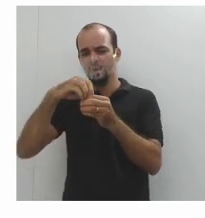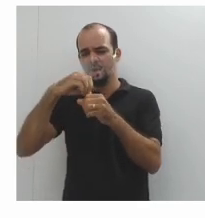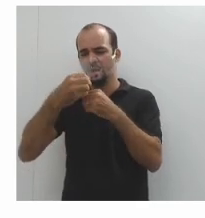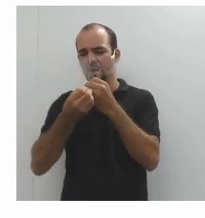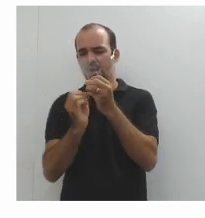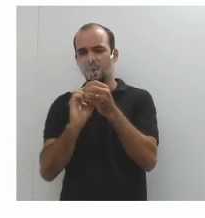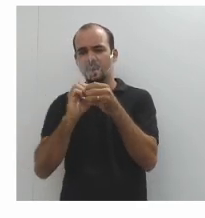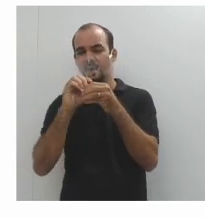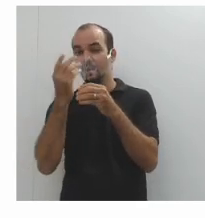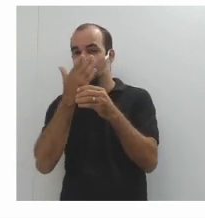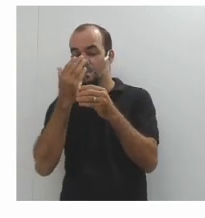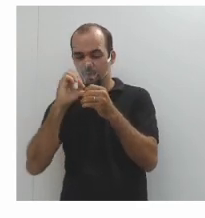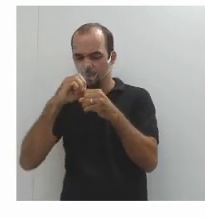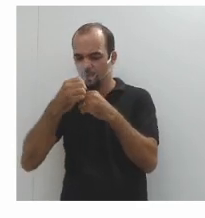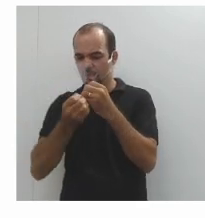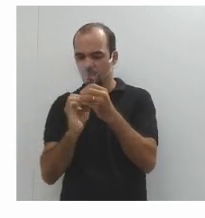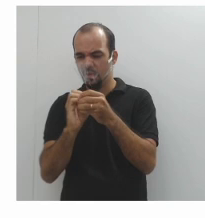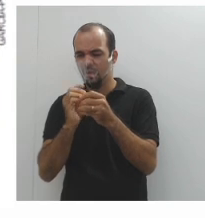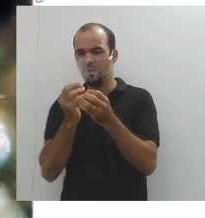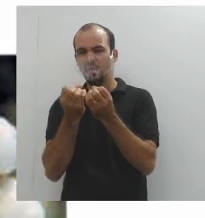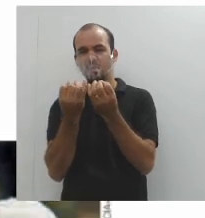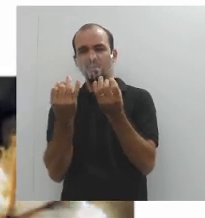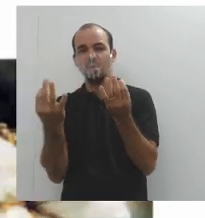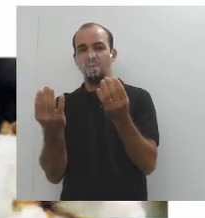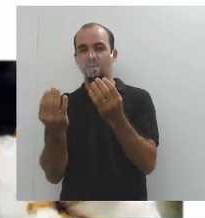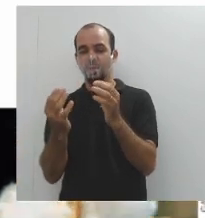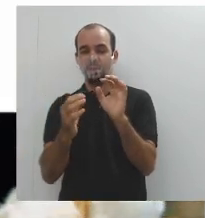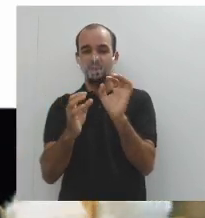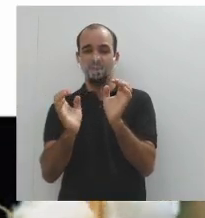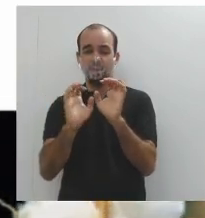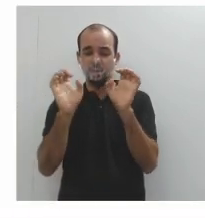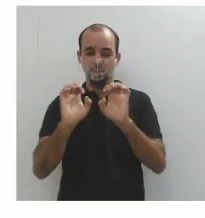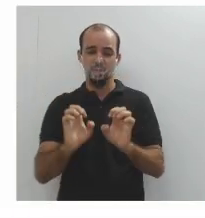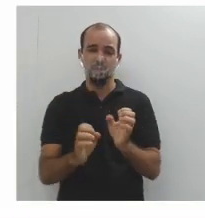etapa estrutural das plantas, ok?